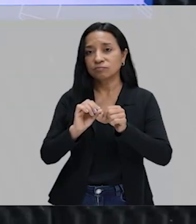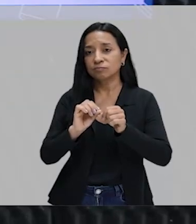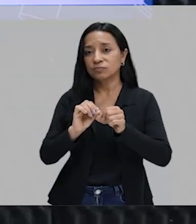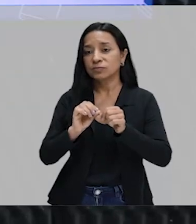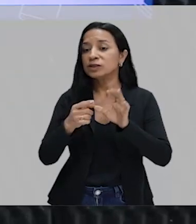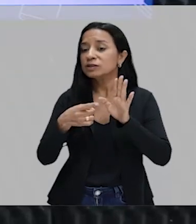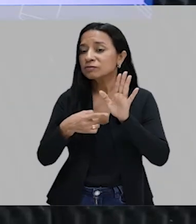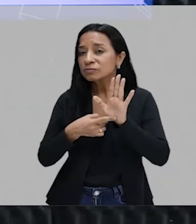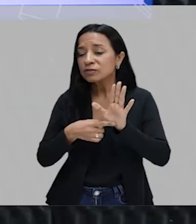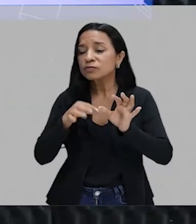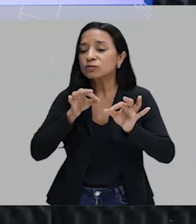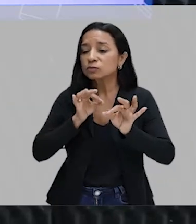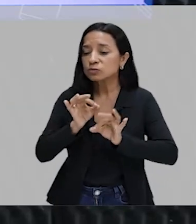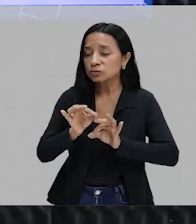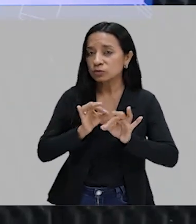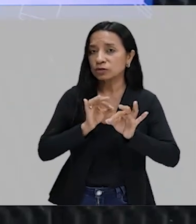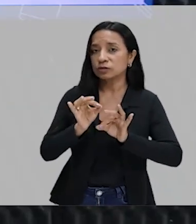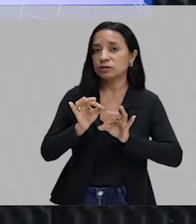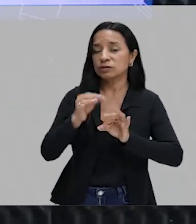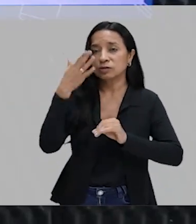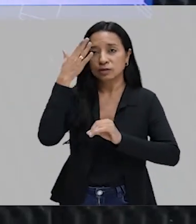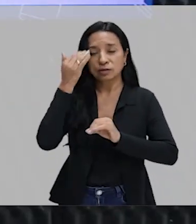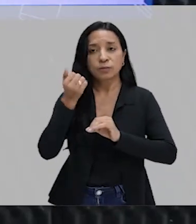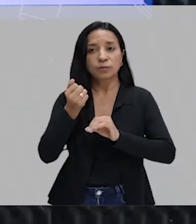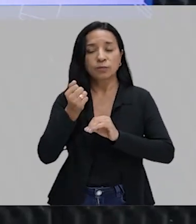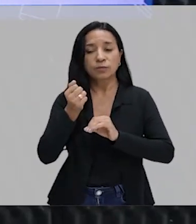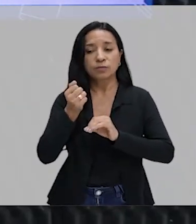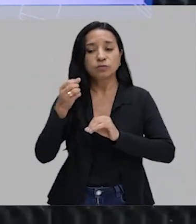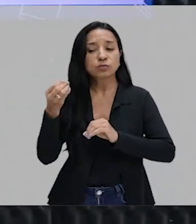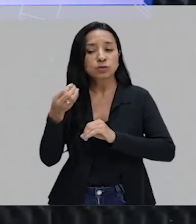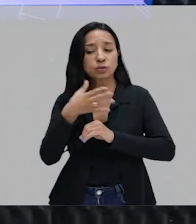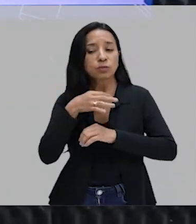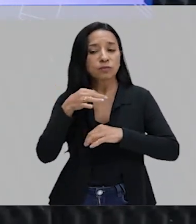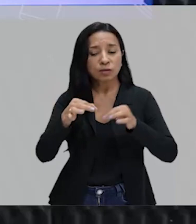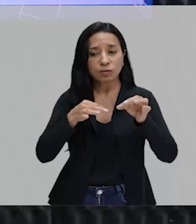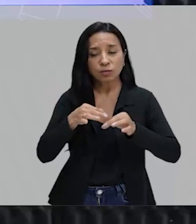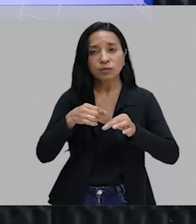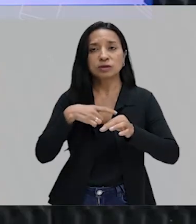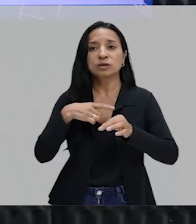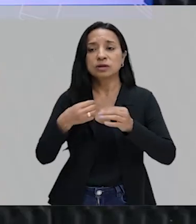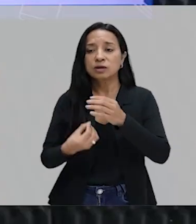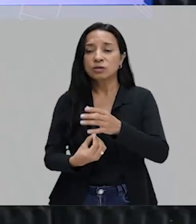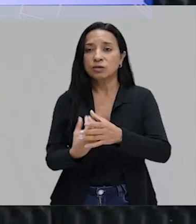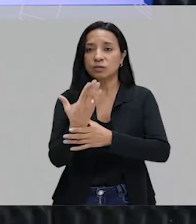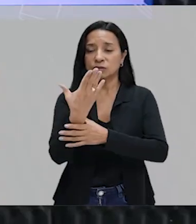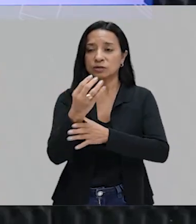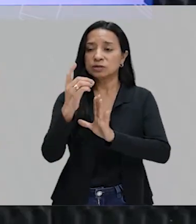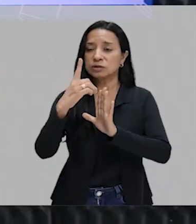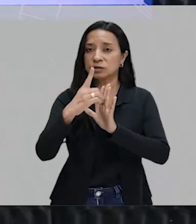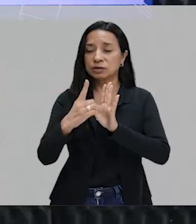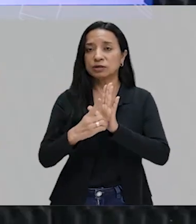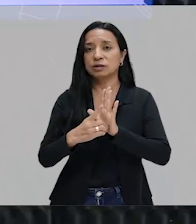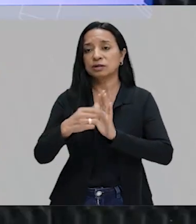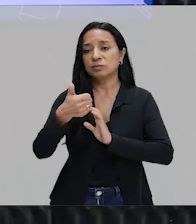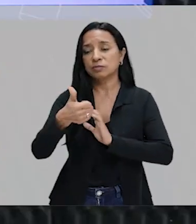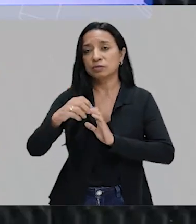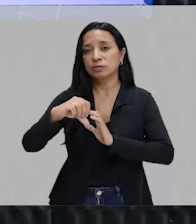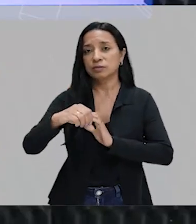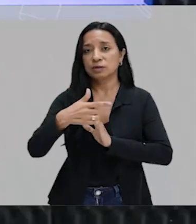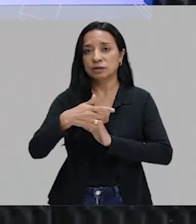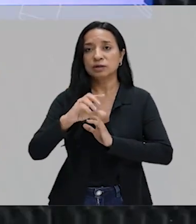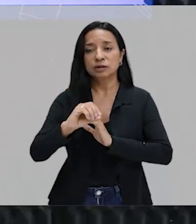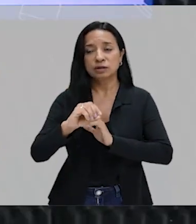define. Apesar de sabermos que essa nova ordem, ela já tem origem desde a década de 1970, mas ela